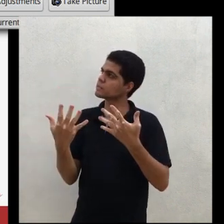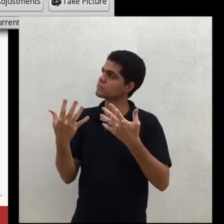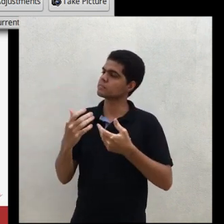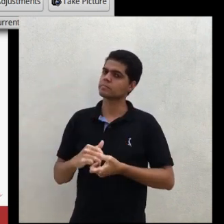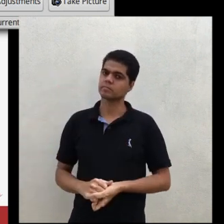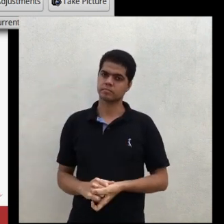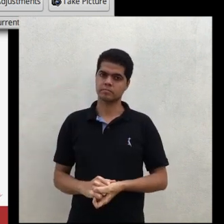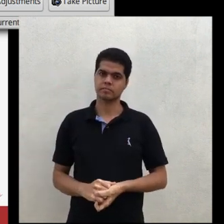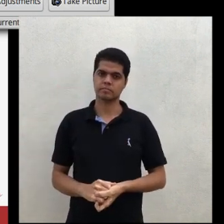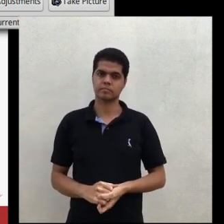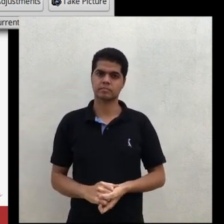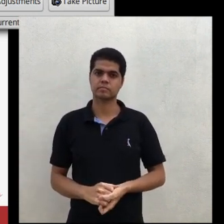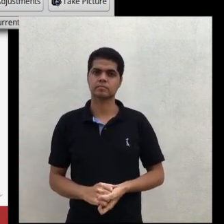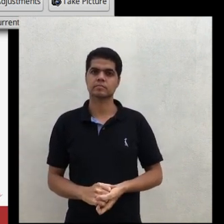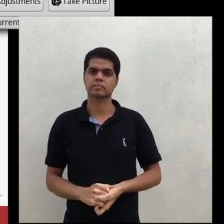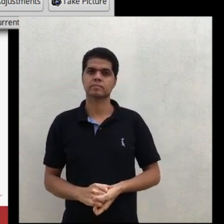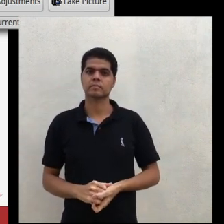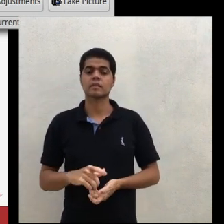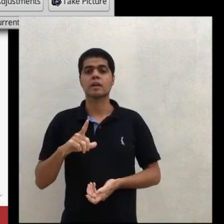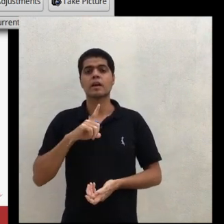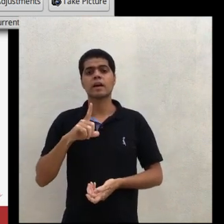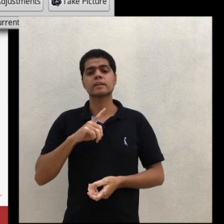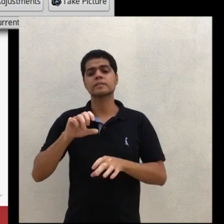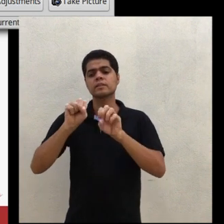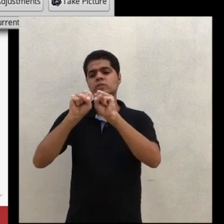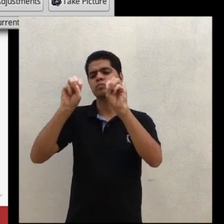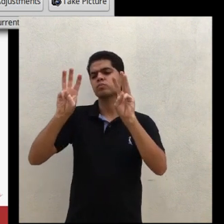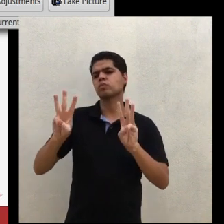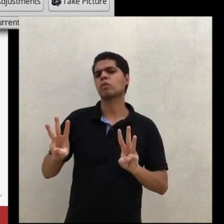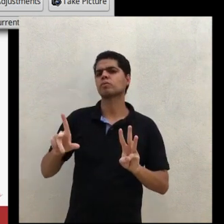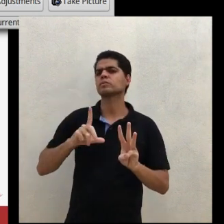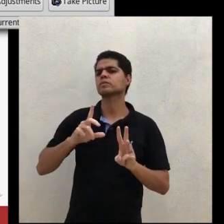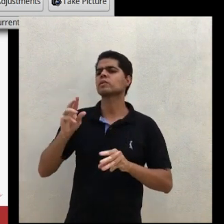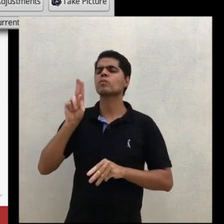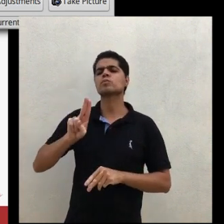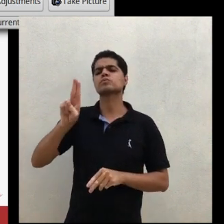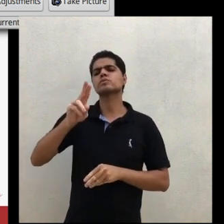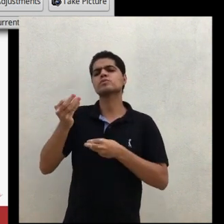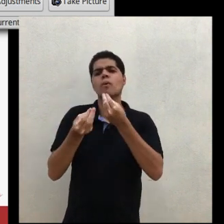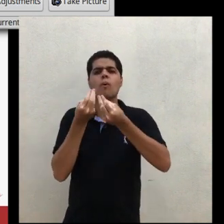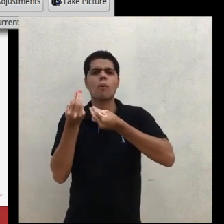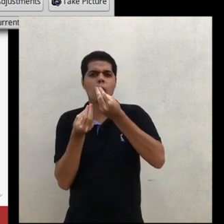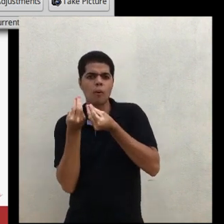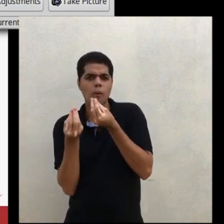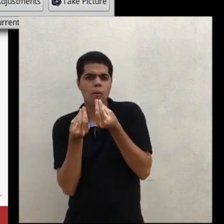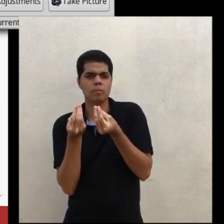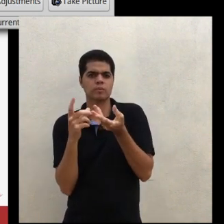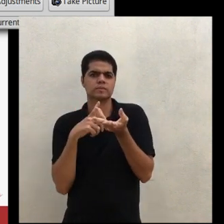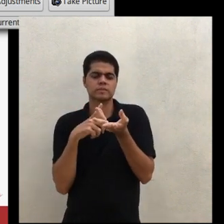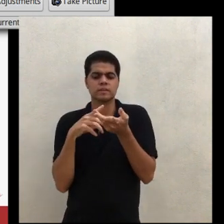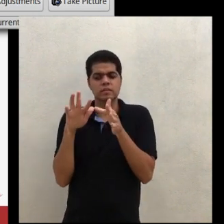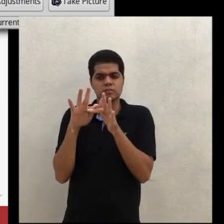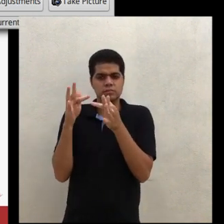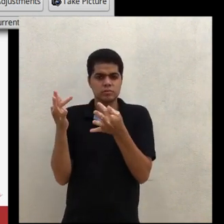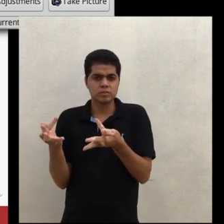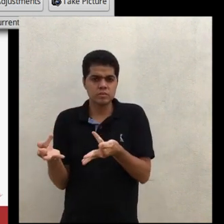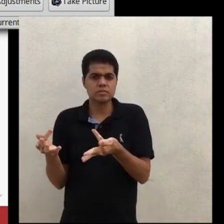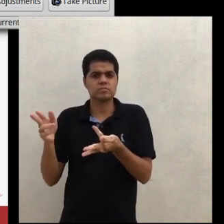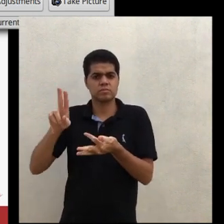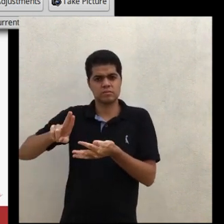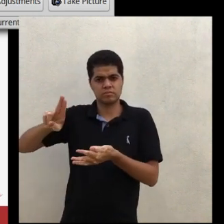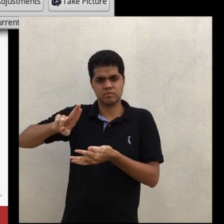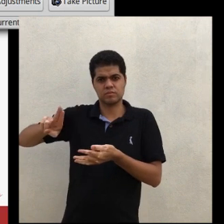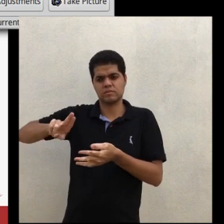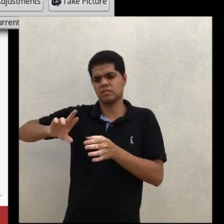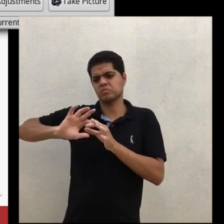ele. Bom, a primeira vantagem é que ele é muito simples, tá? E ele é livre. Você pega ele na internet aí, ele